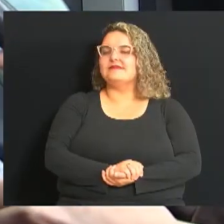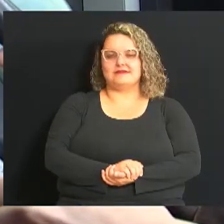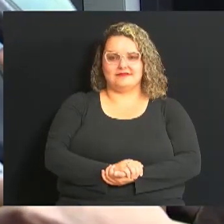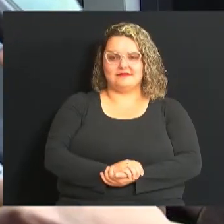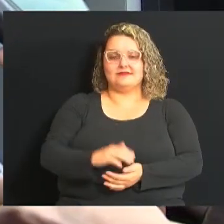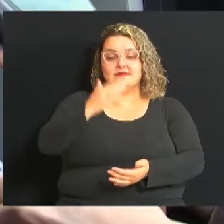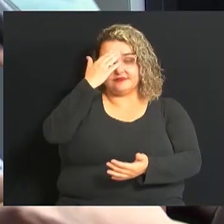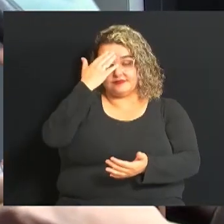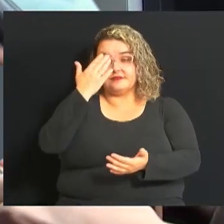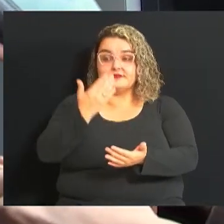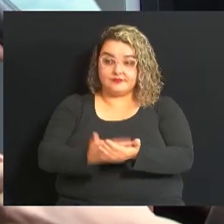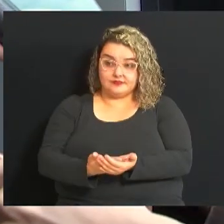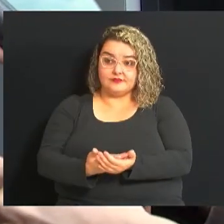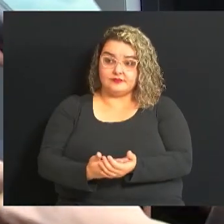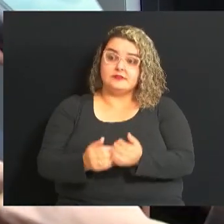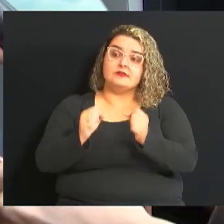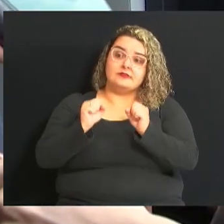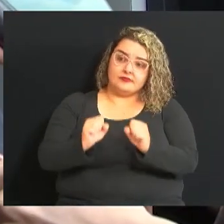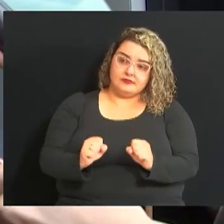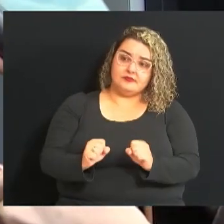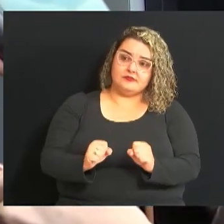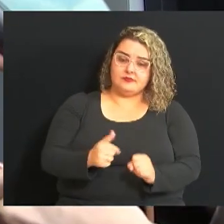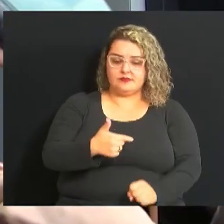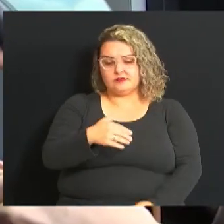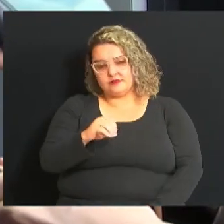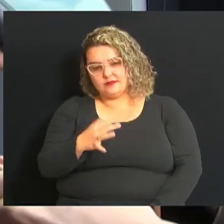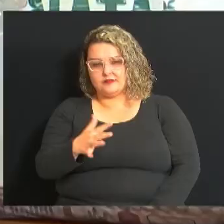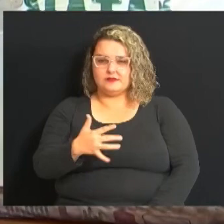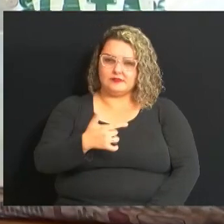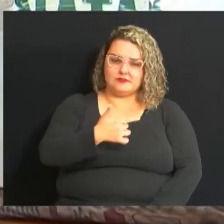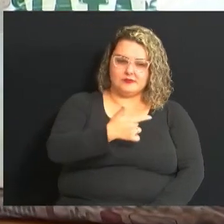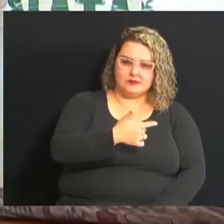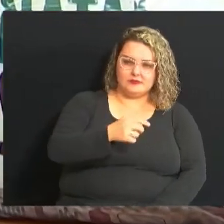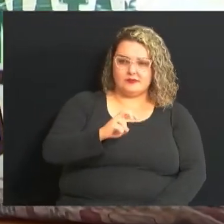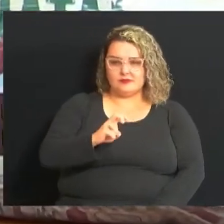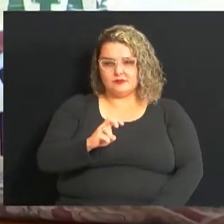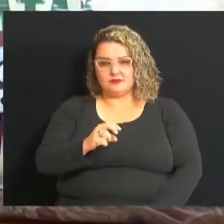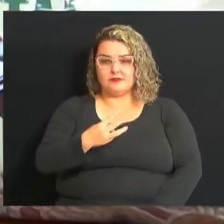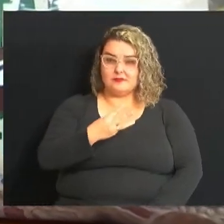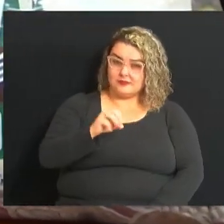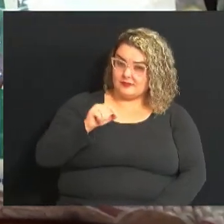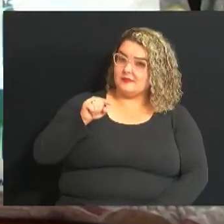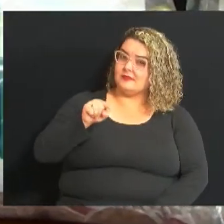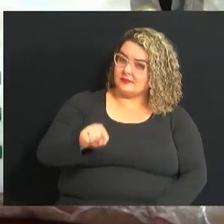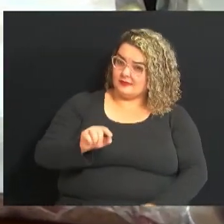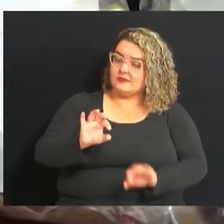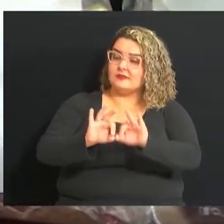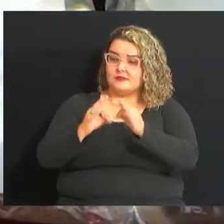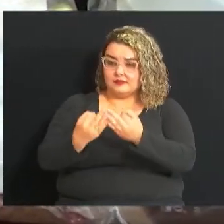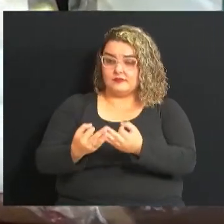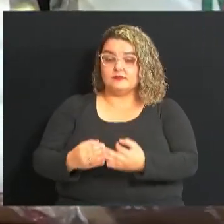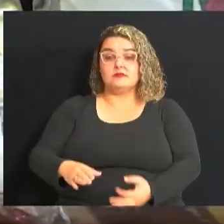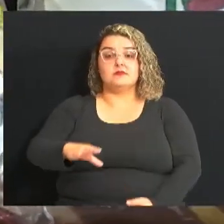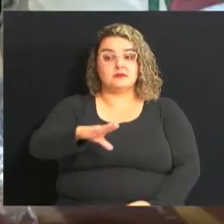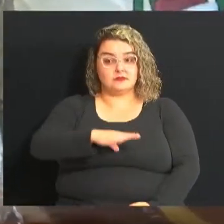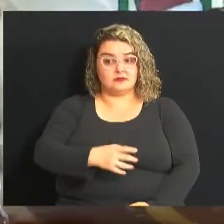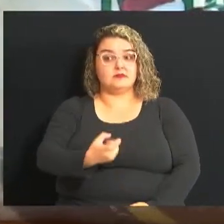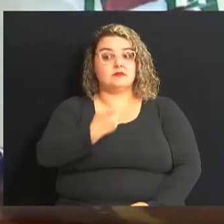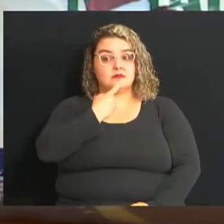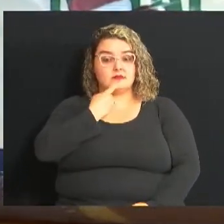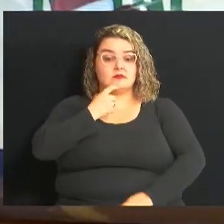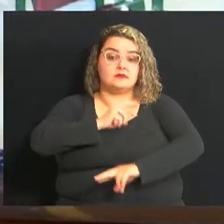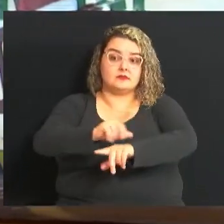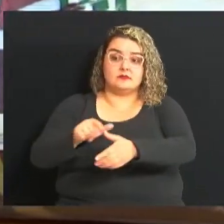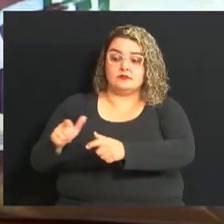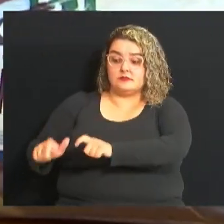Acreditamos que podemos passar de 20, 25, 30 mil famílias. Campinas terá vários postos de arrecadação para que a